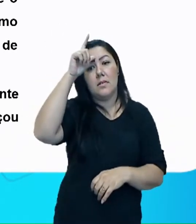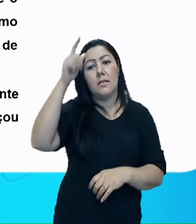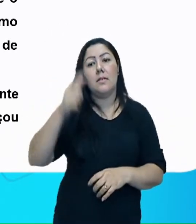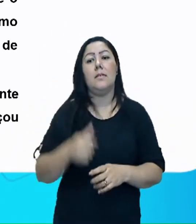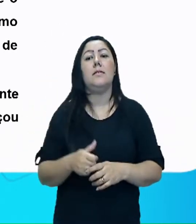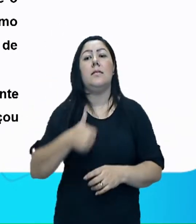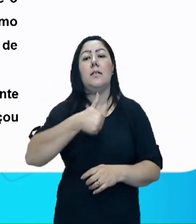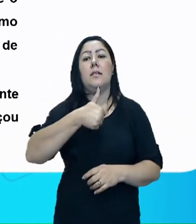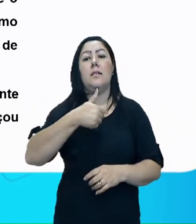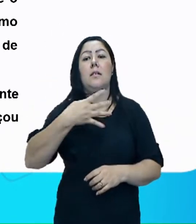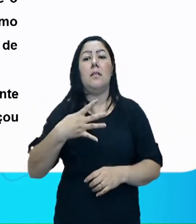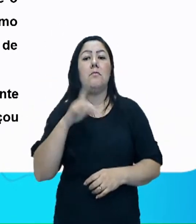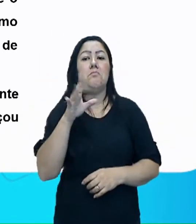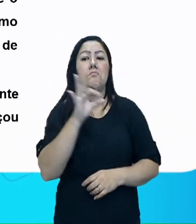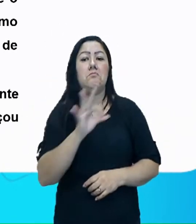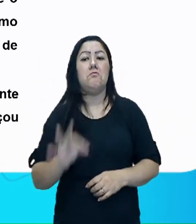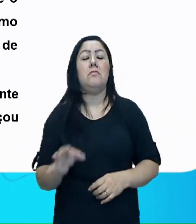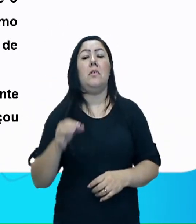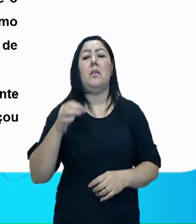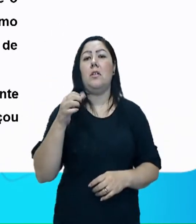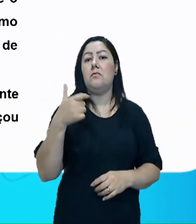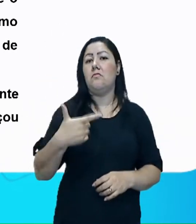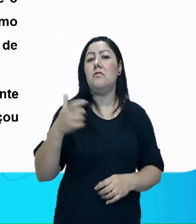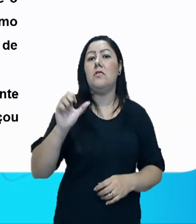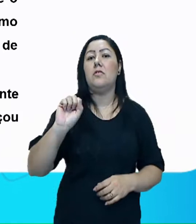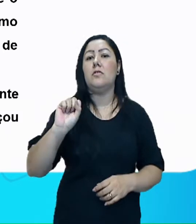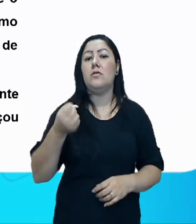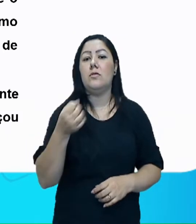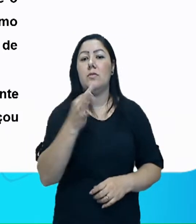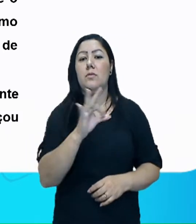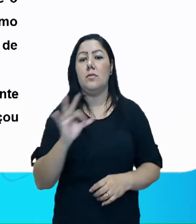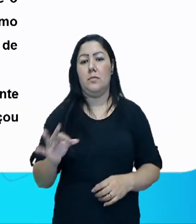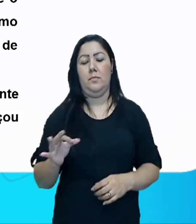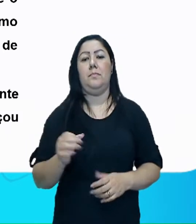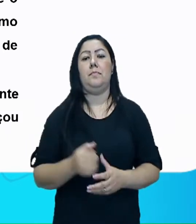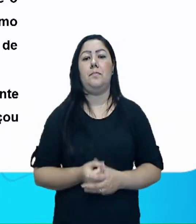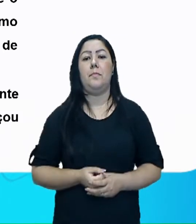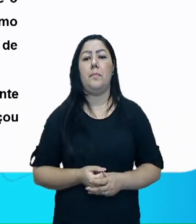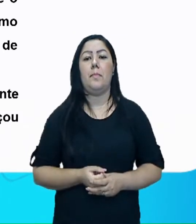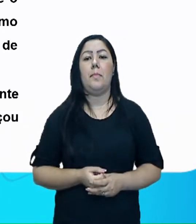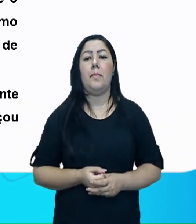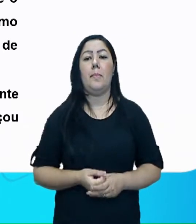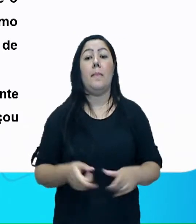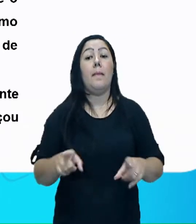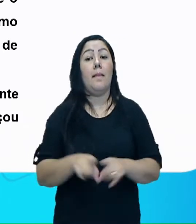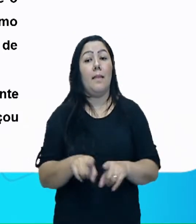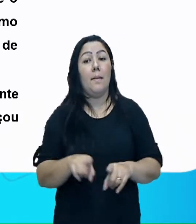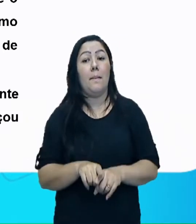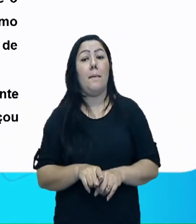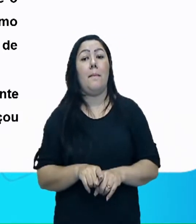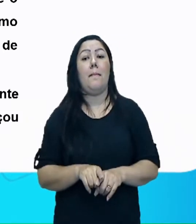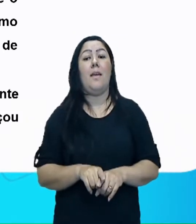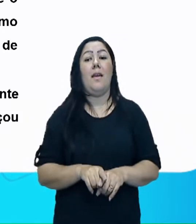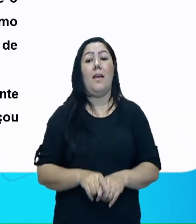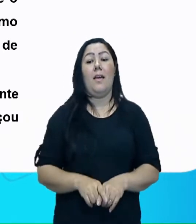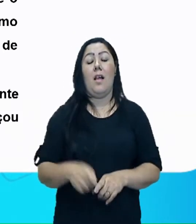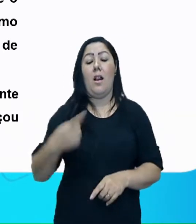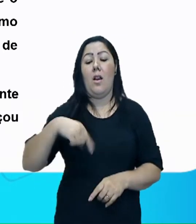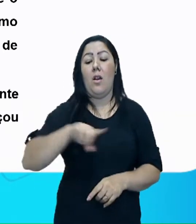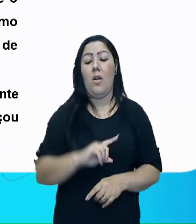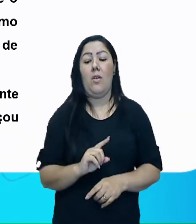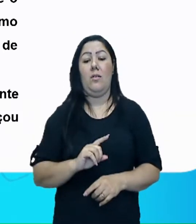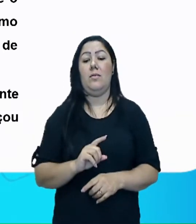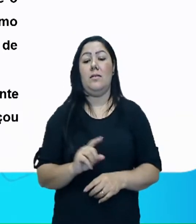Japão. Outrora bastante restrito à imigração, o país recentemente mudou sua